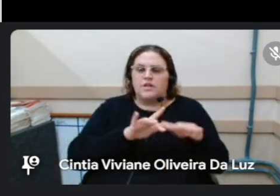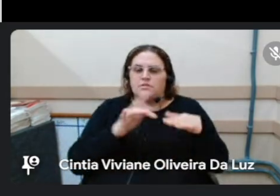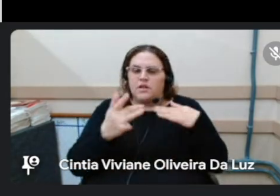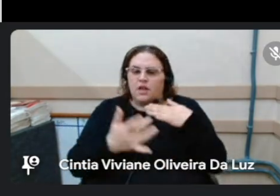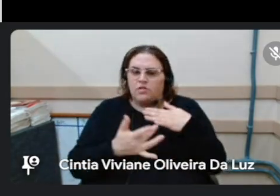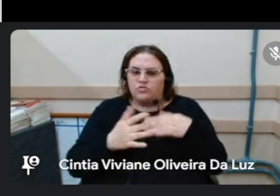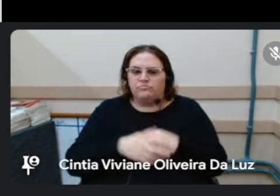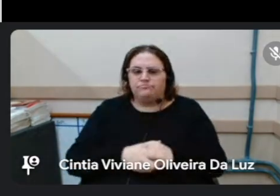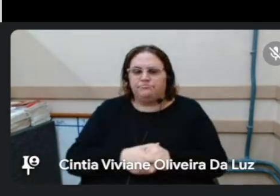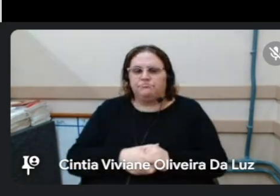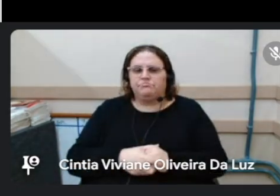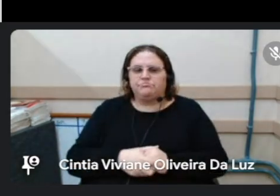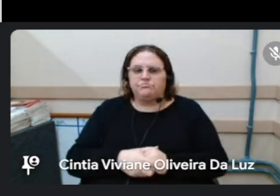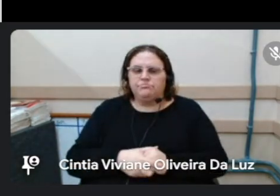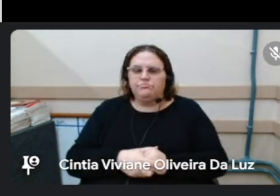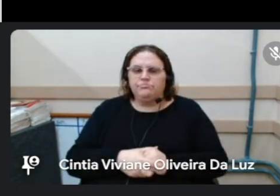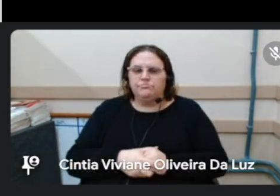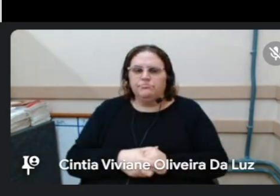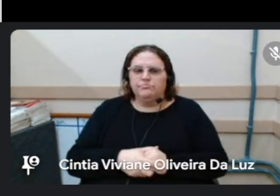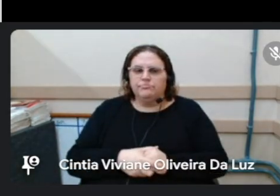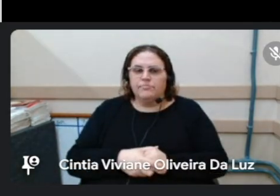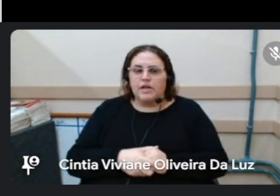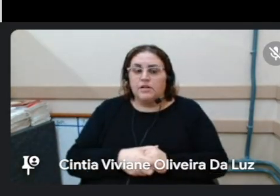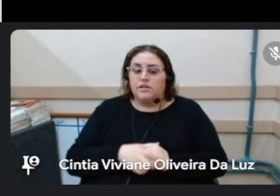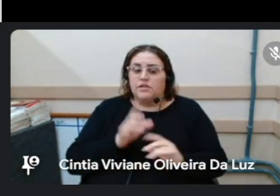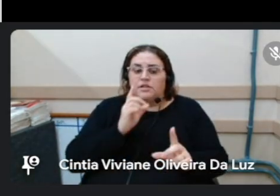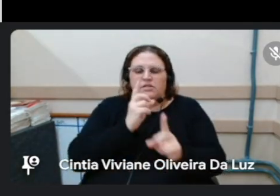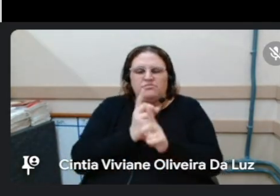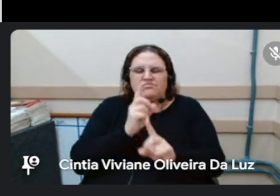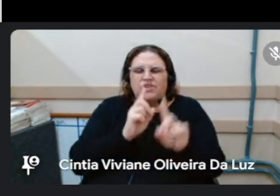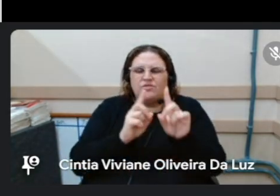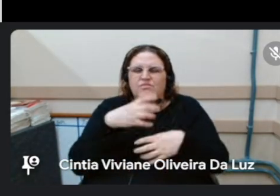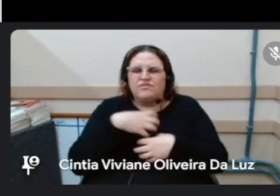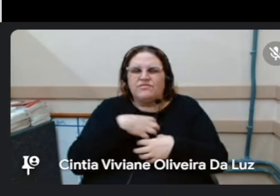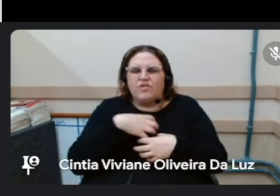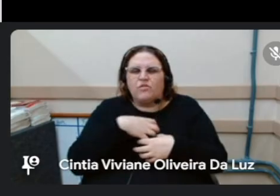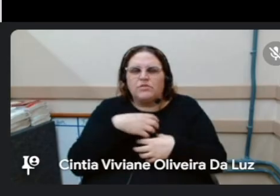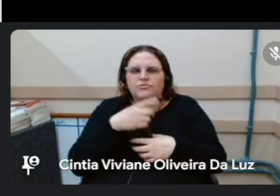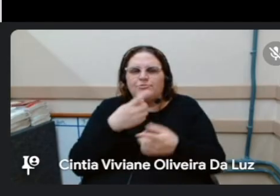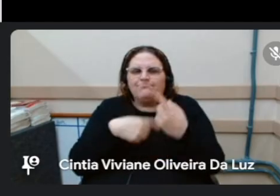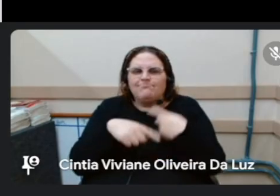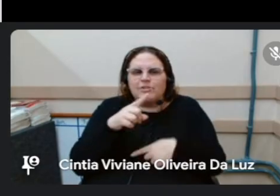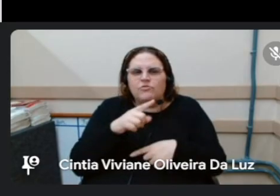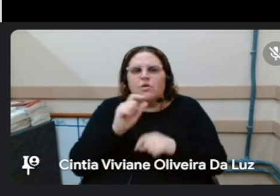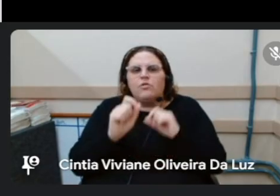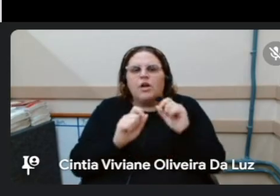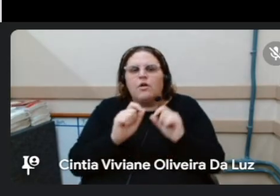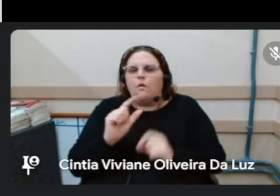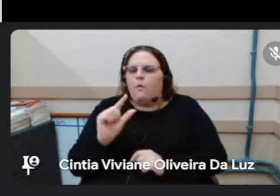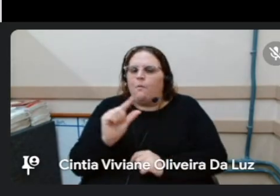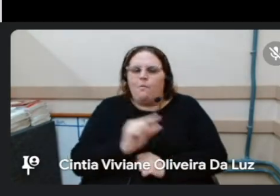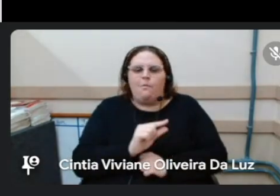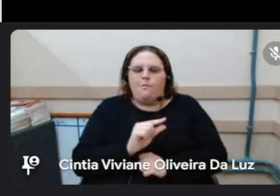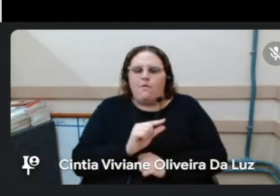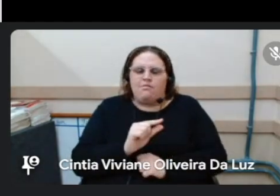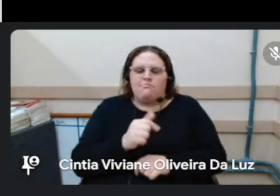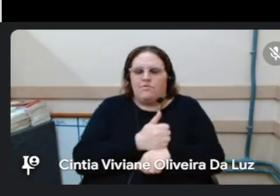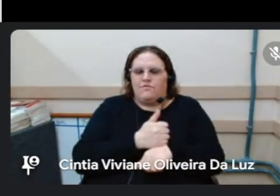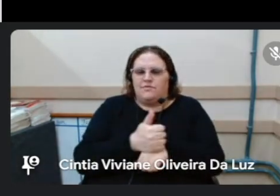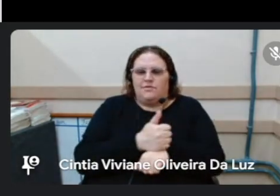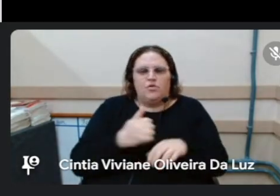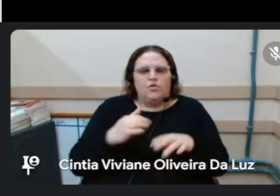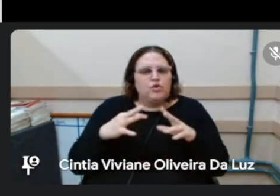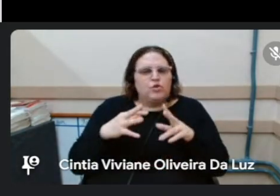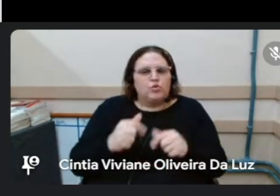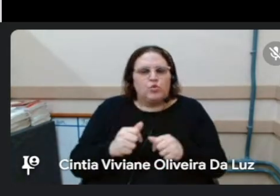ah encontrar alguma forma de tornar o mínimo profissional todas essas atividades